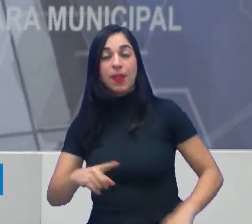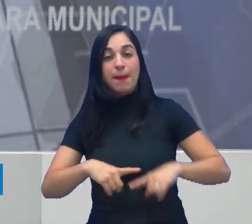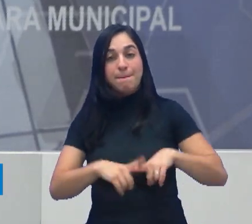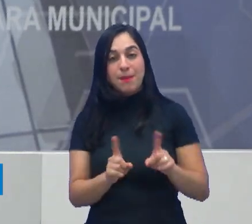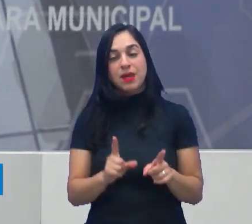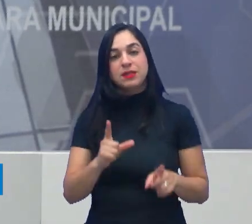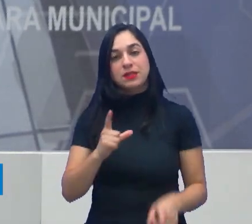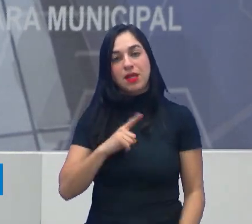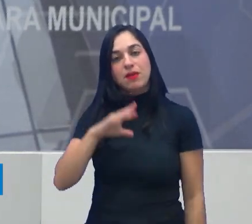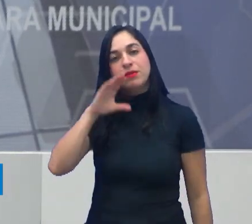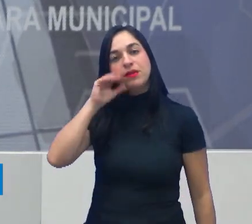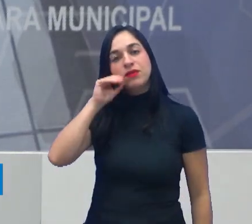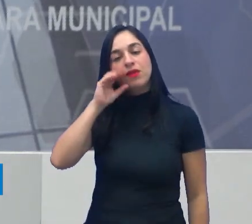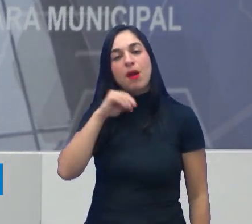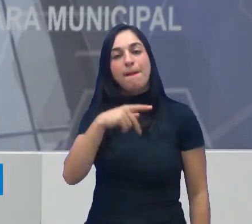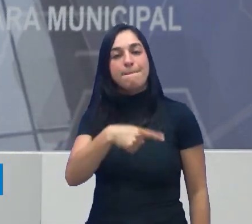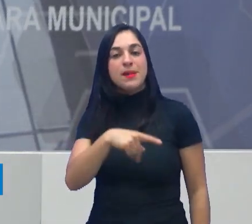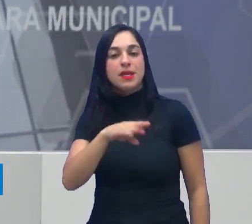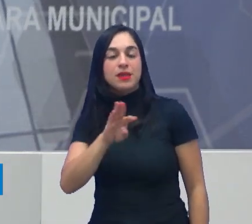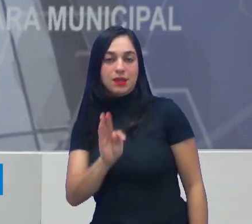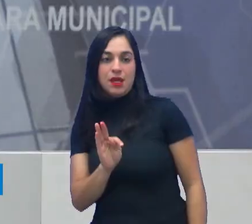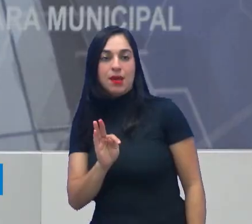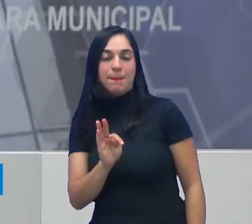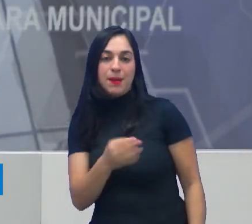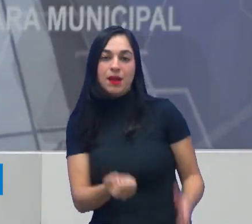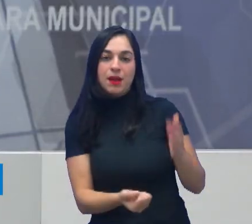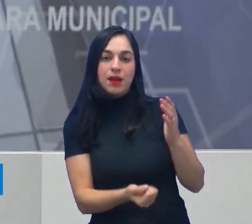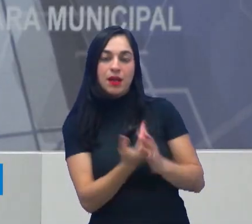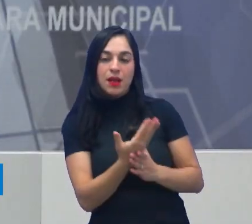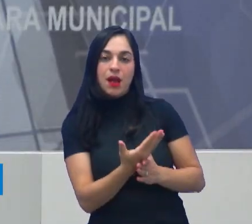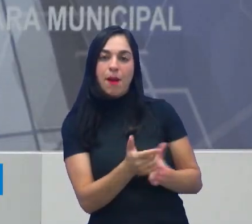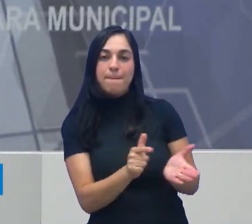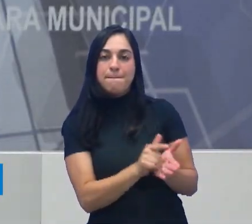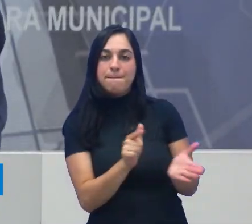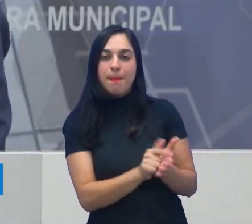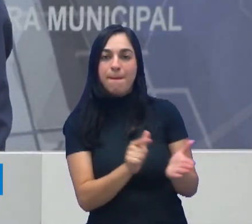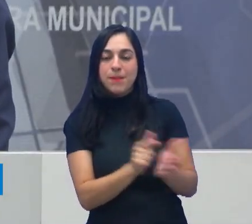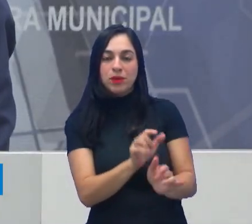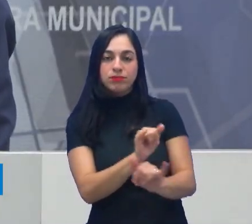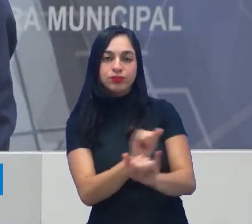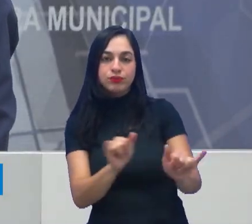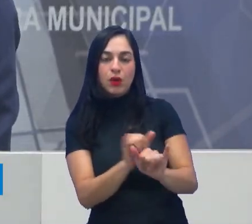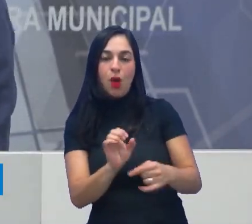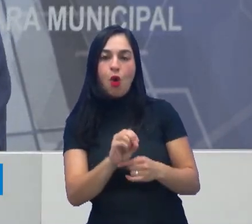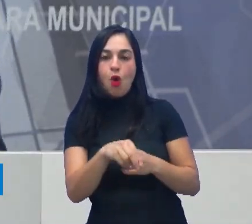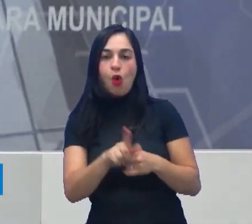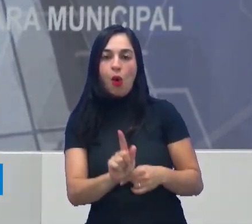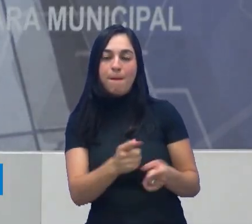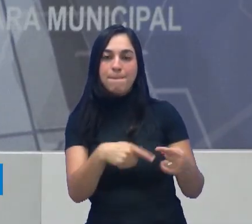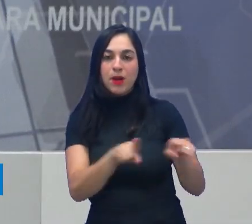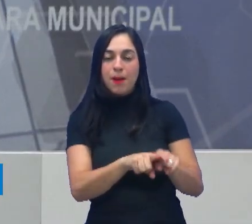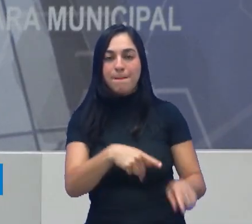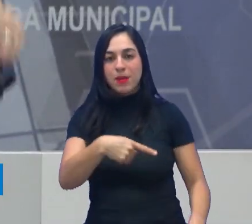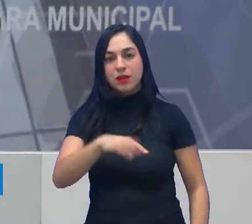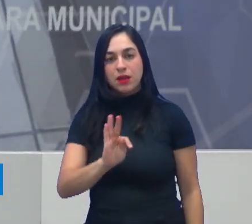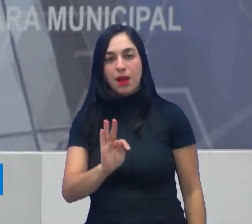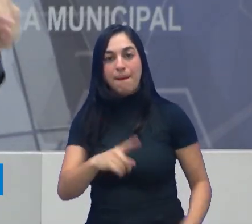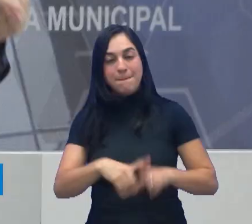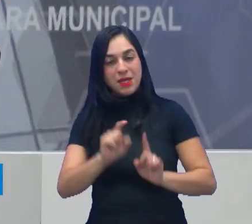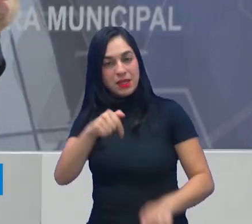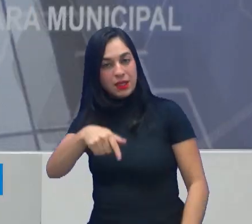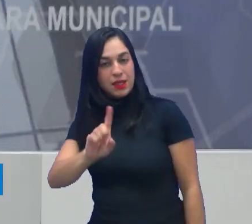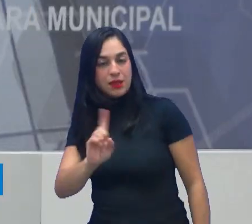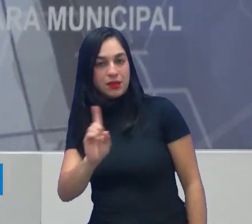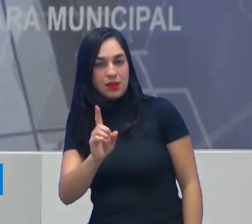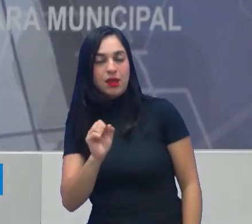do PT para fazer cartilha, para fazer propaganda para a ONG do PT. Mas aqui não. Aqui